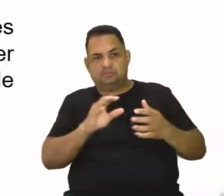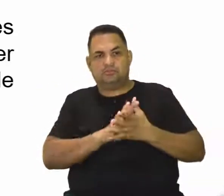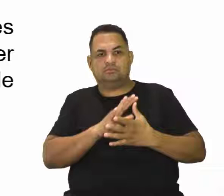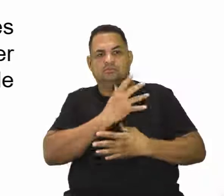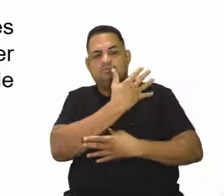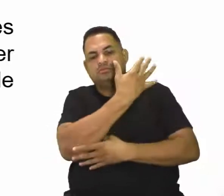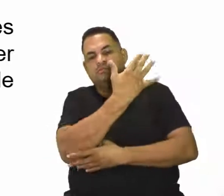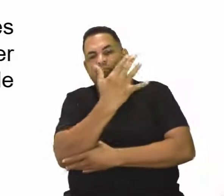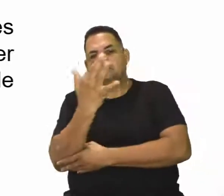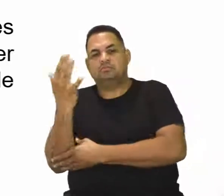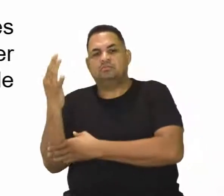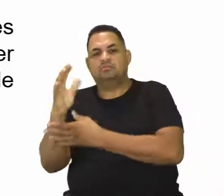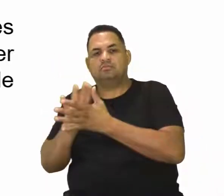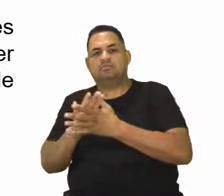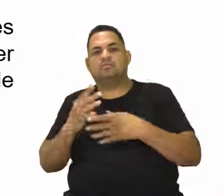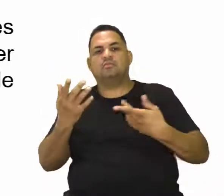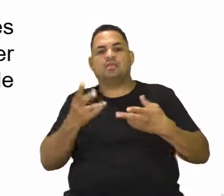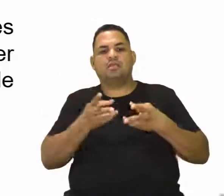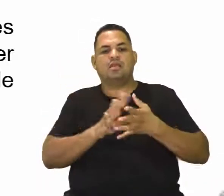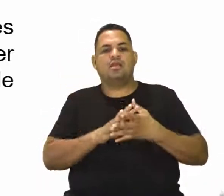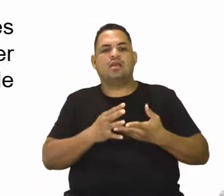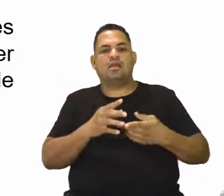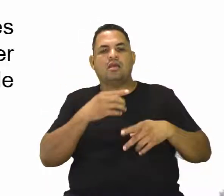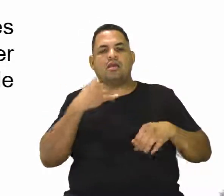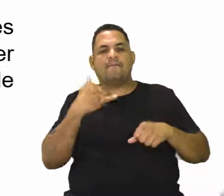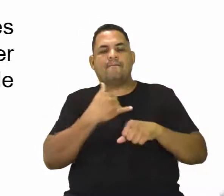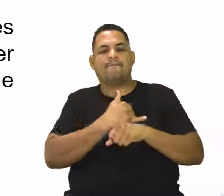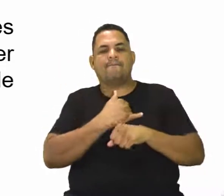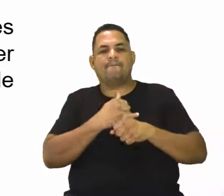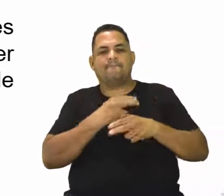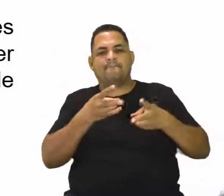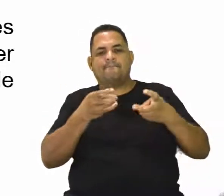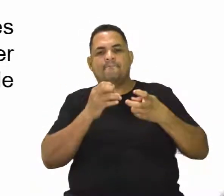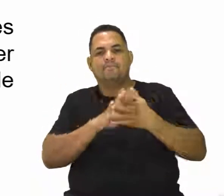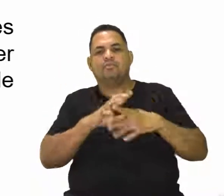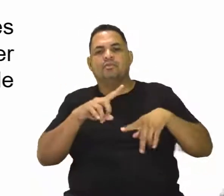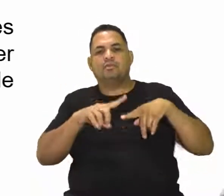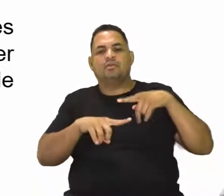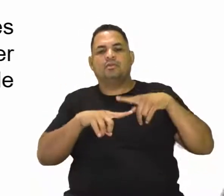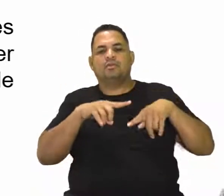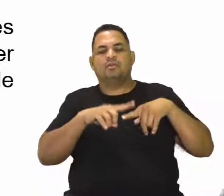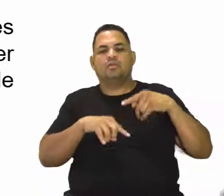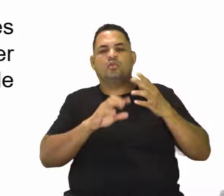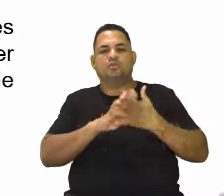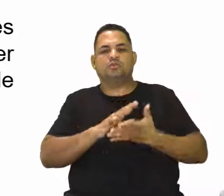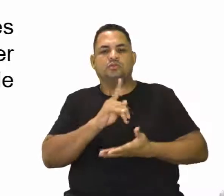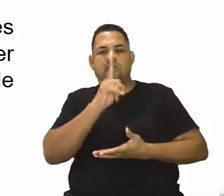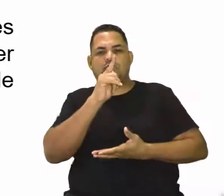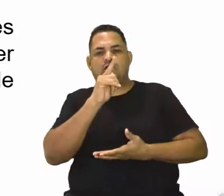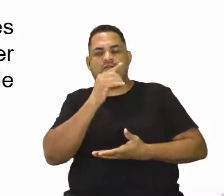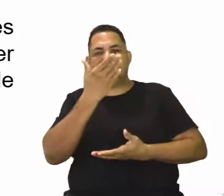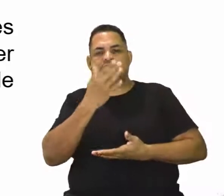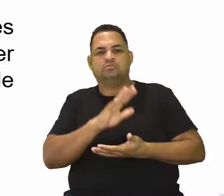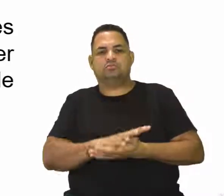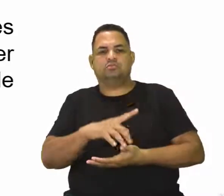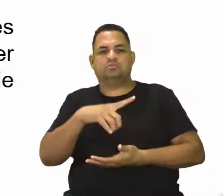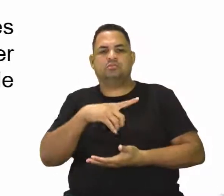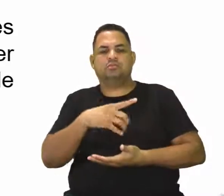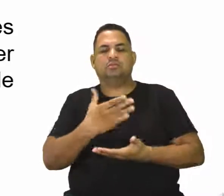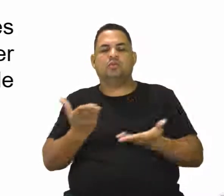as florestas, os minérios e os recursos hídricos. Hoje nós